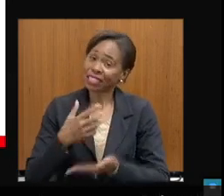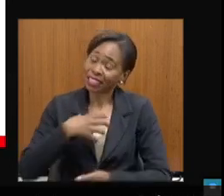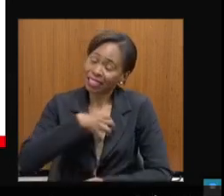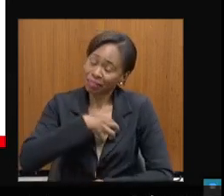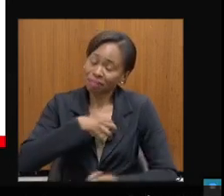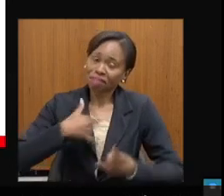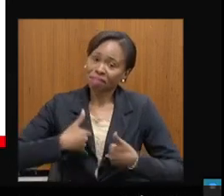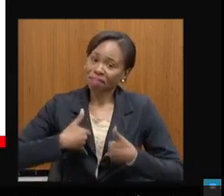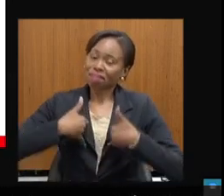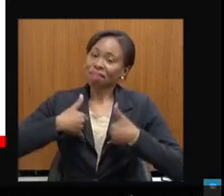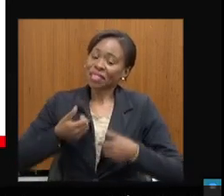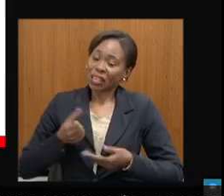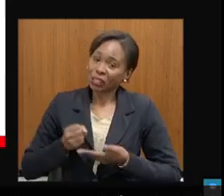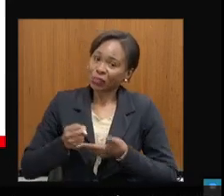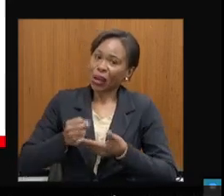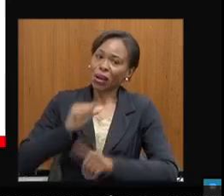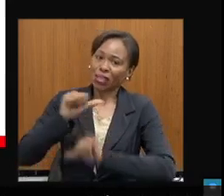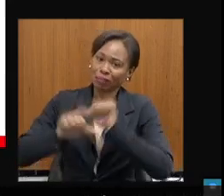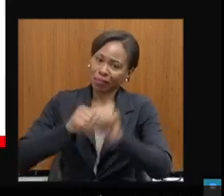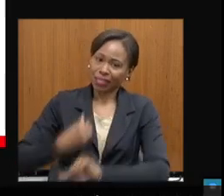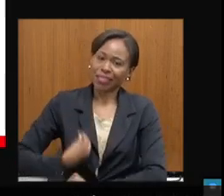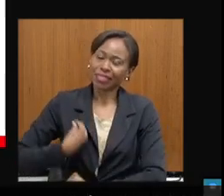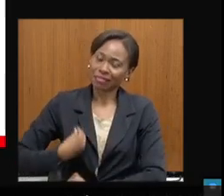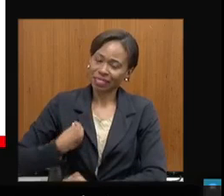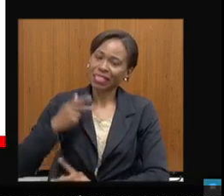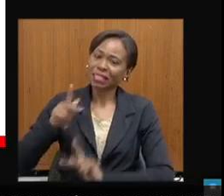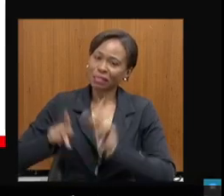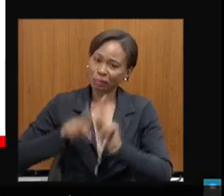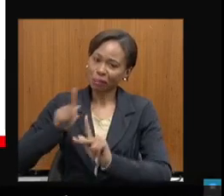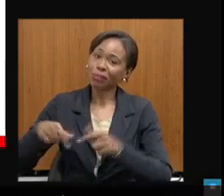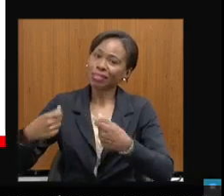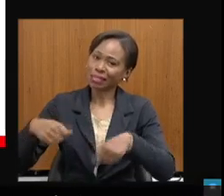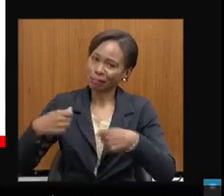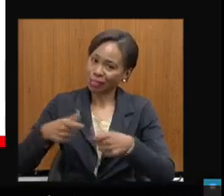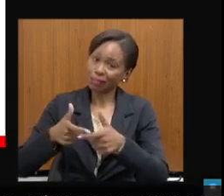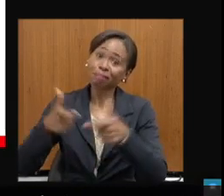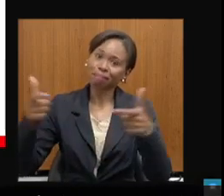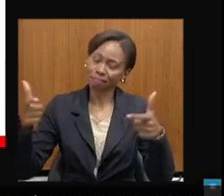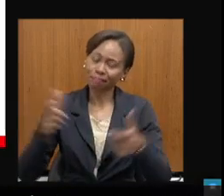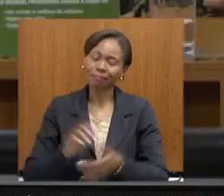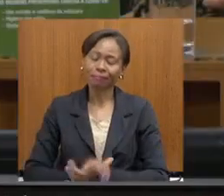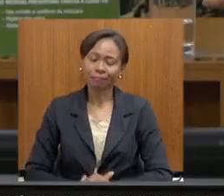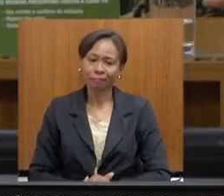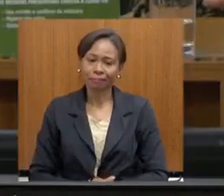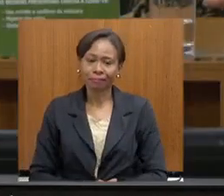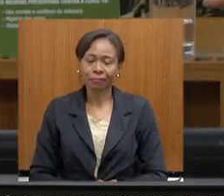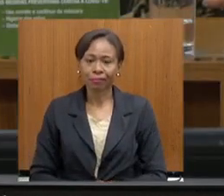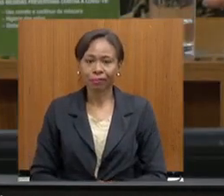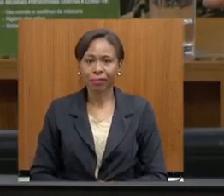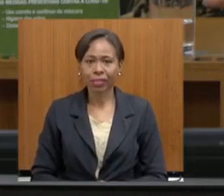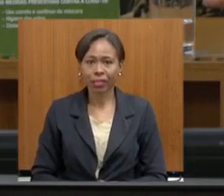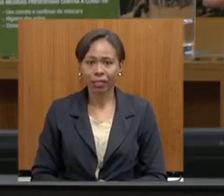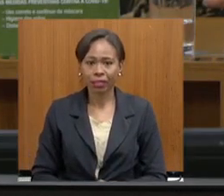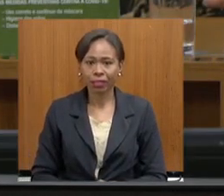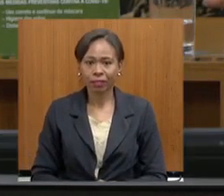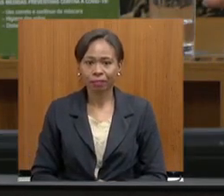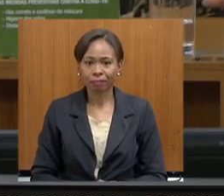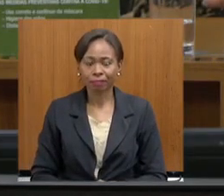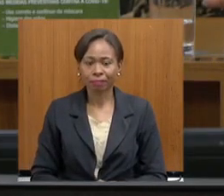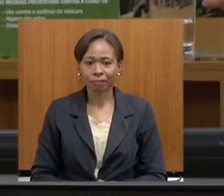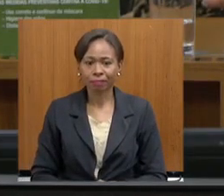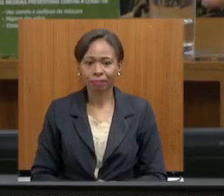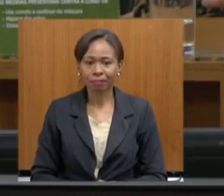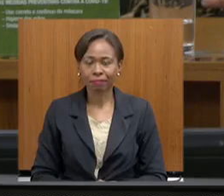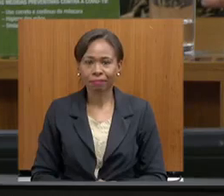estar transformando a vida das pessoas aí mais carentes na sua maioria pode passar por bons resultados